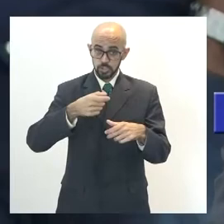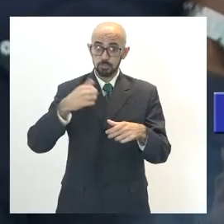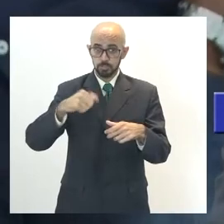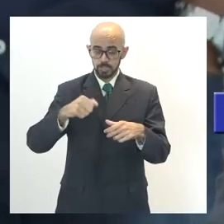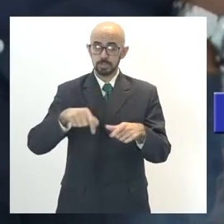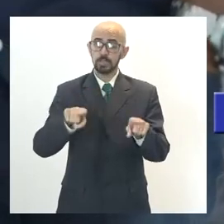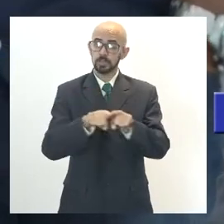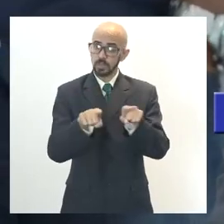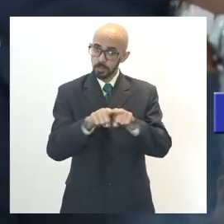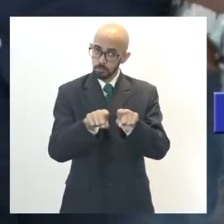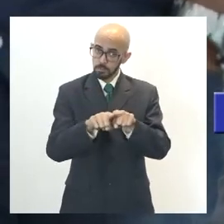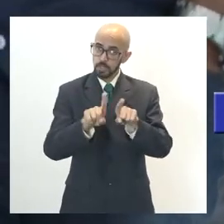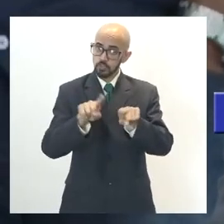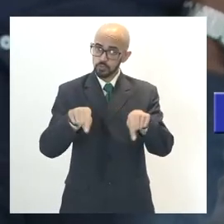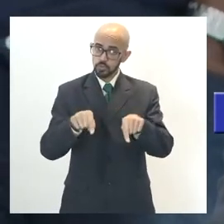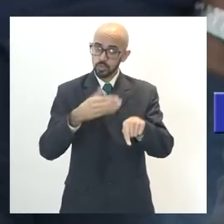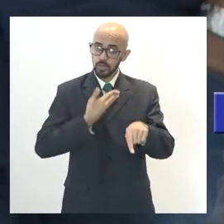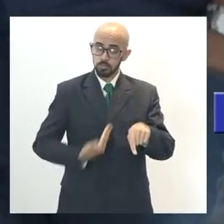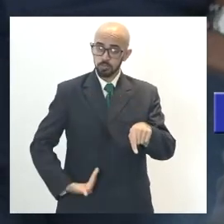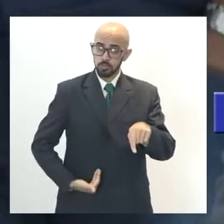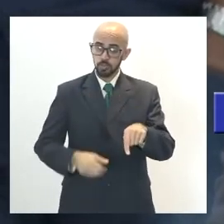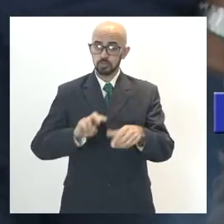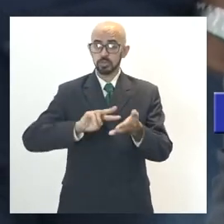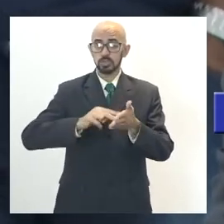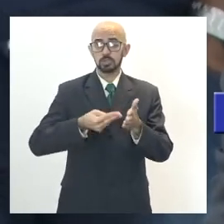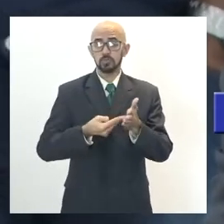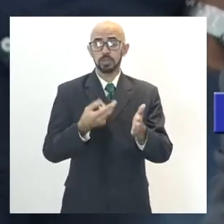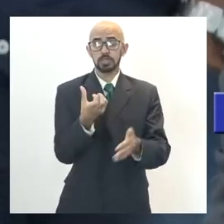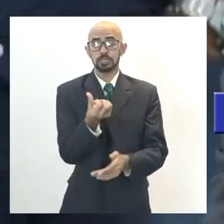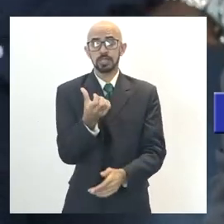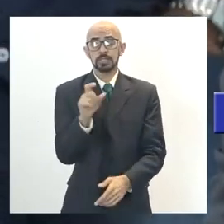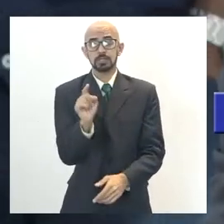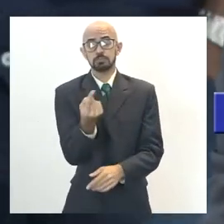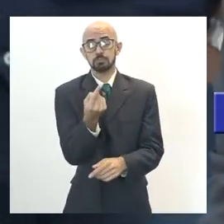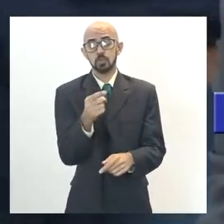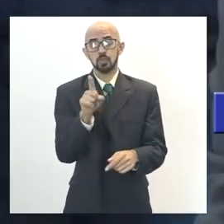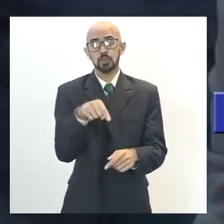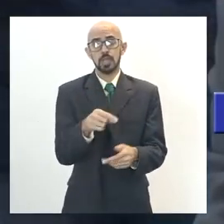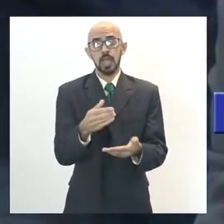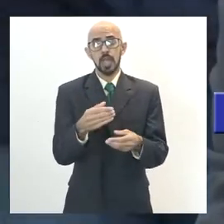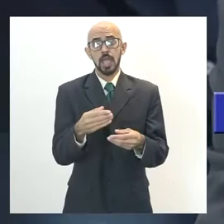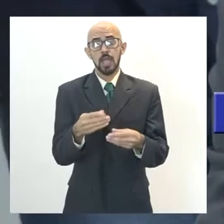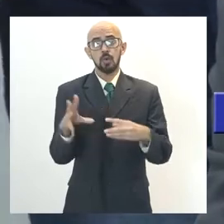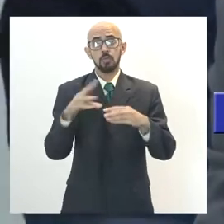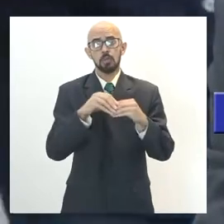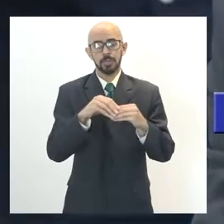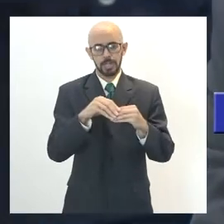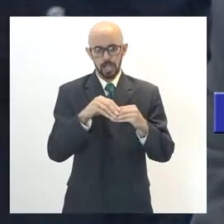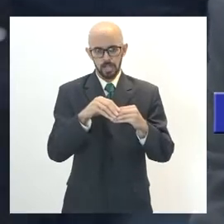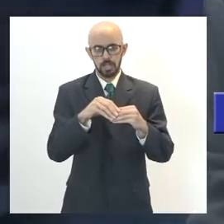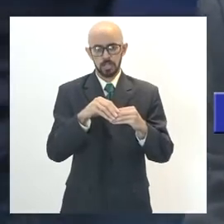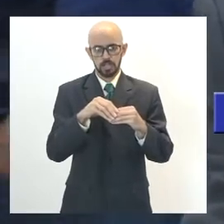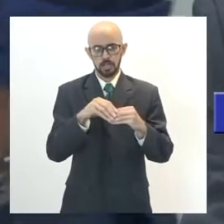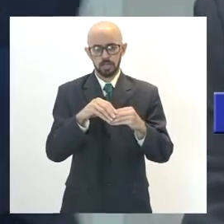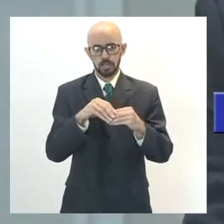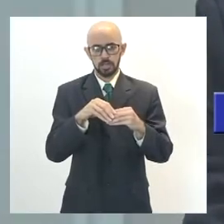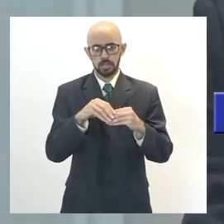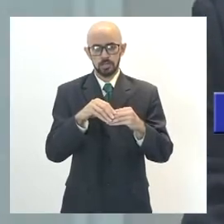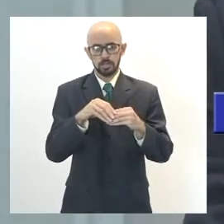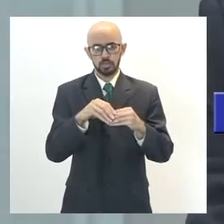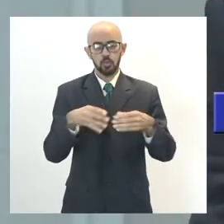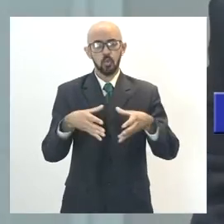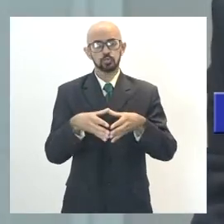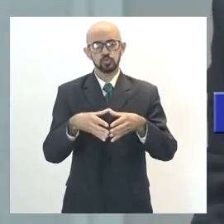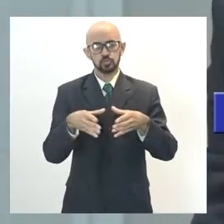servidores temos então seis mil cargos extraquadro imaginemos deputada